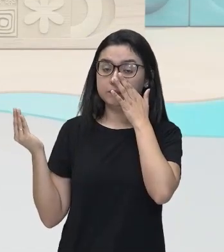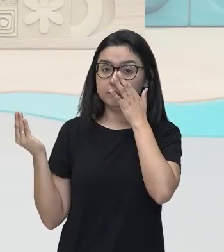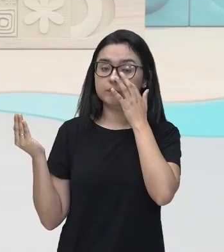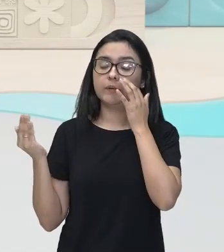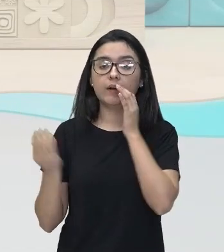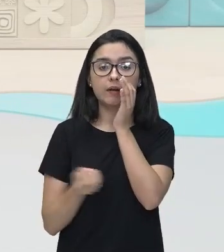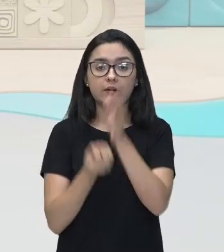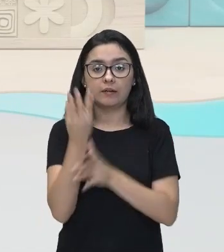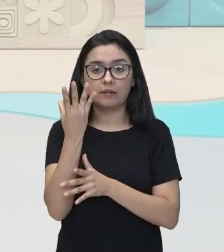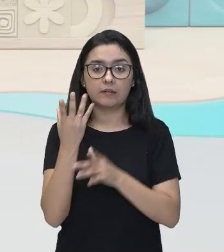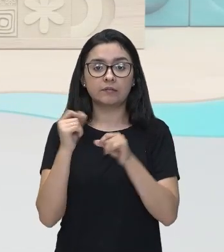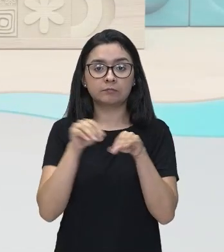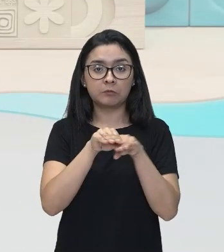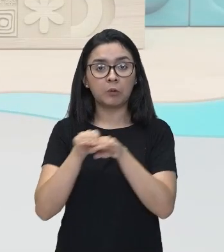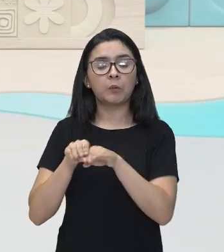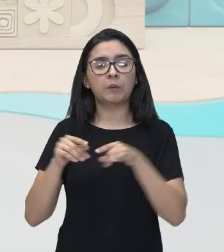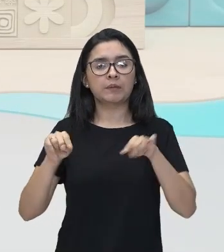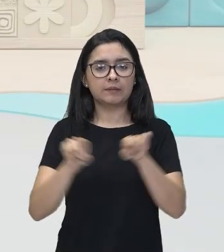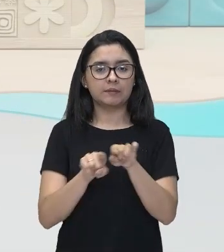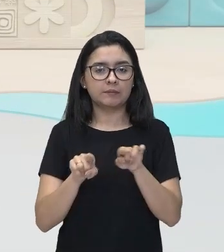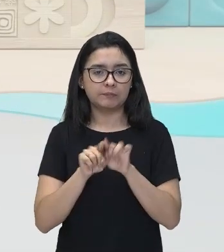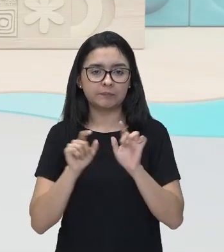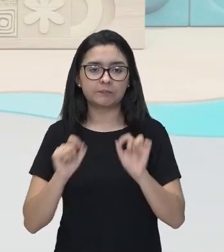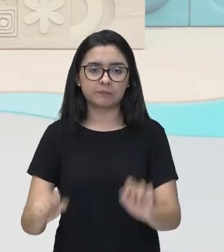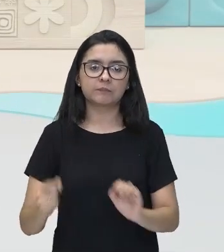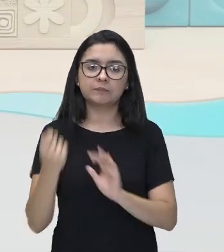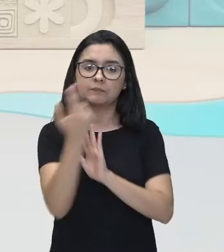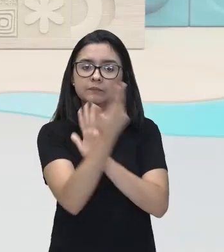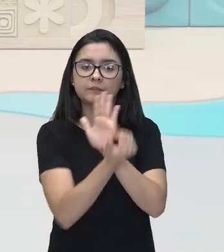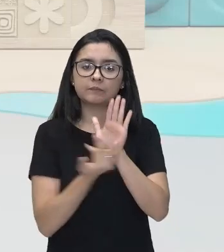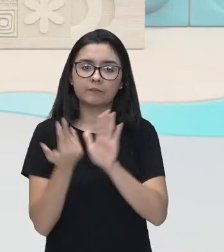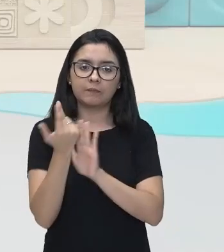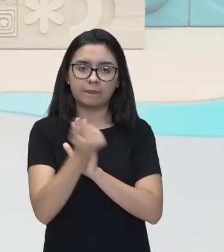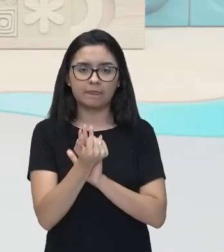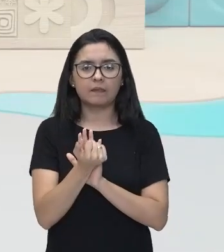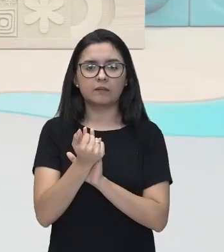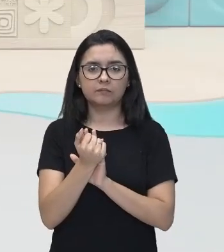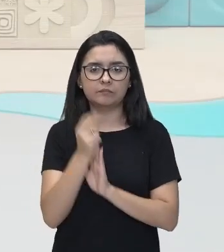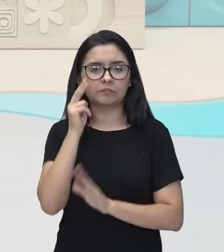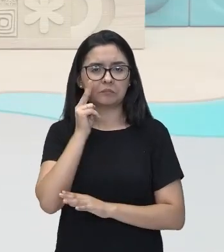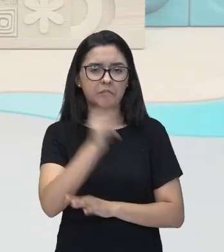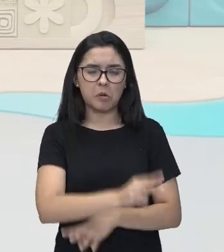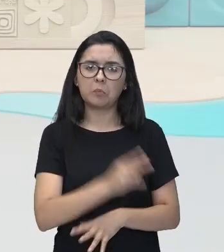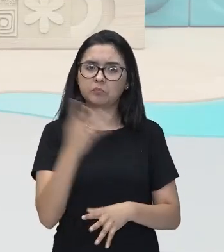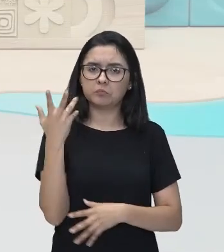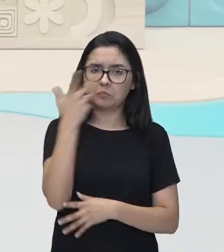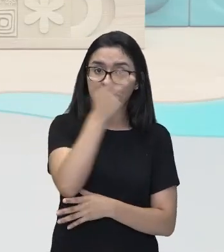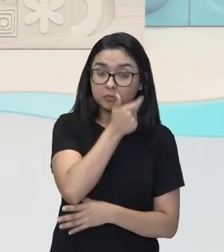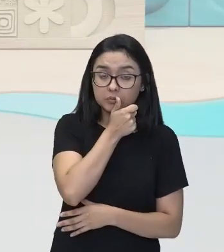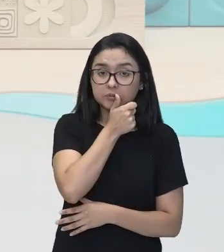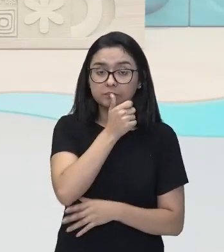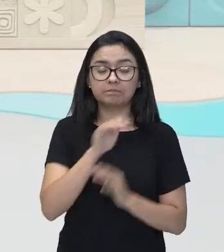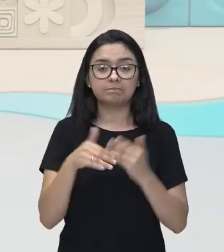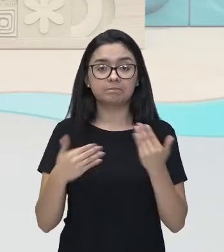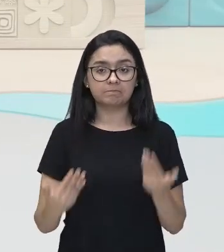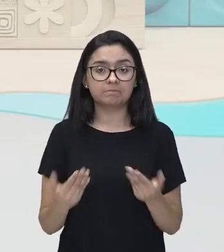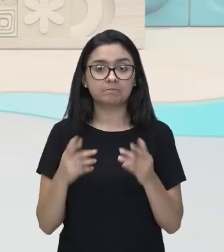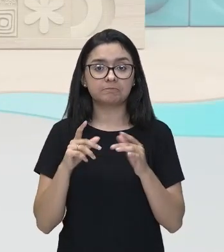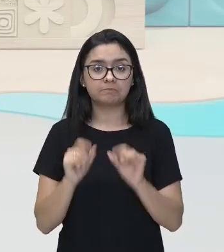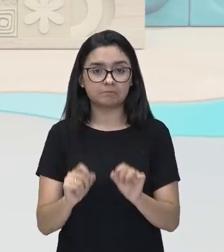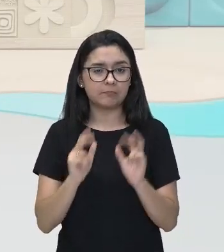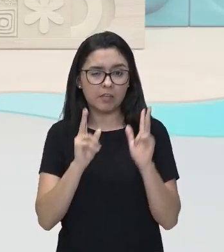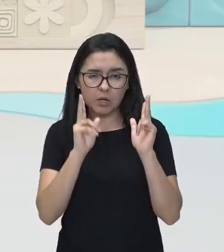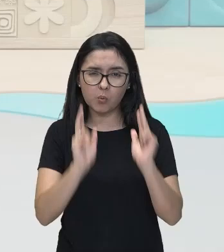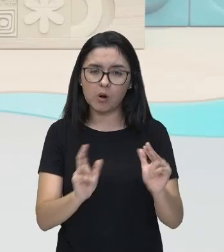criar padrões complexos que são atraentes e cativantes. Então, assim como